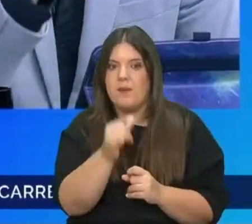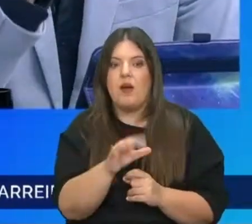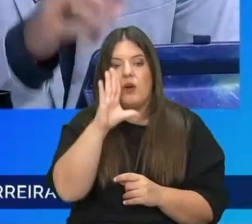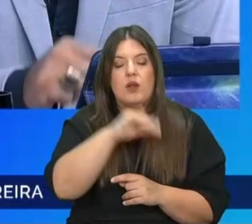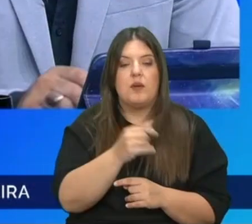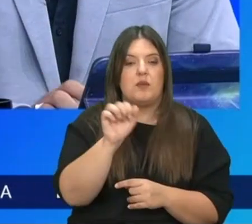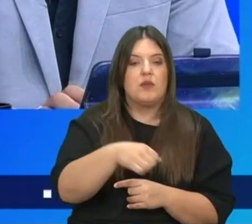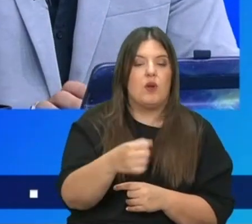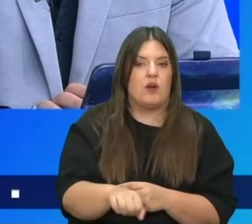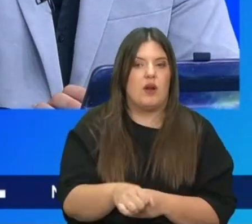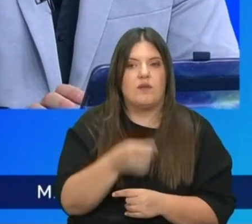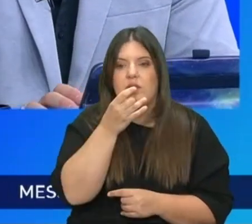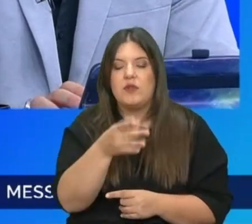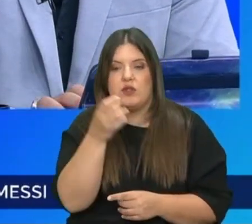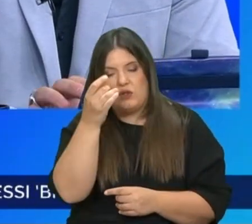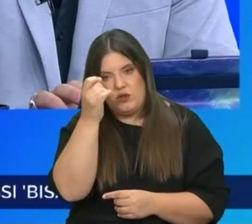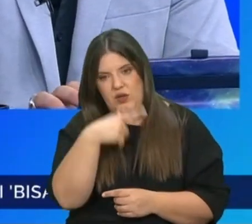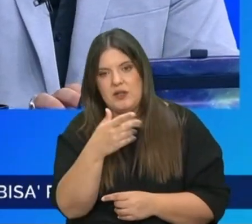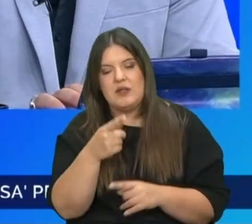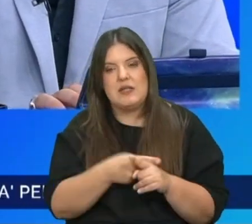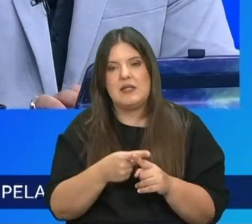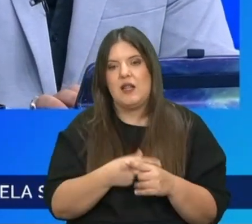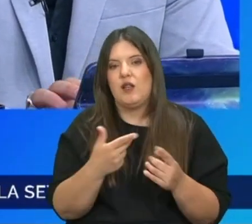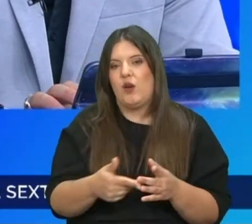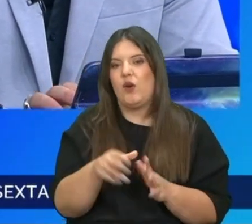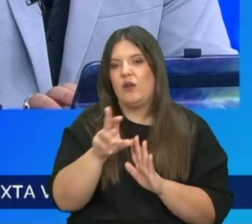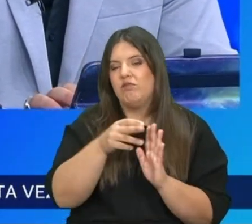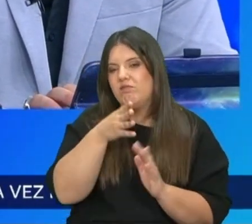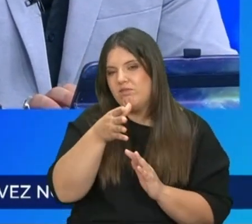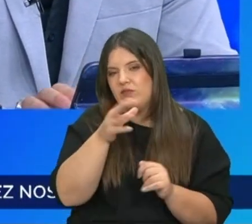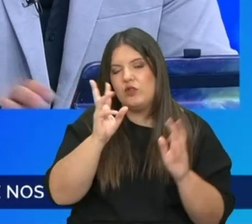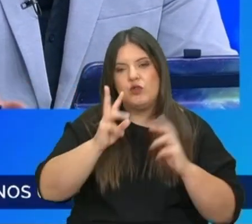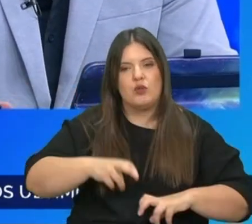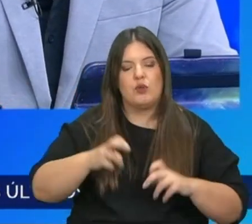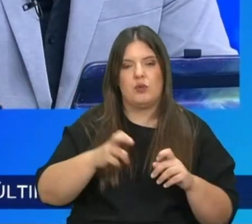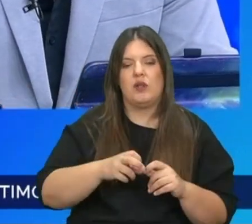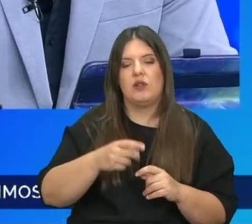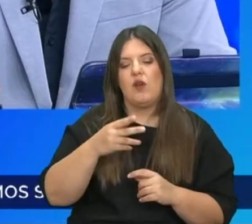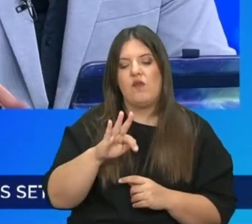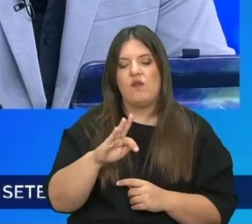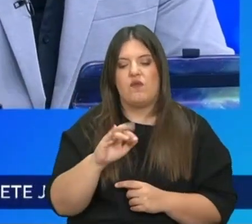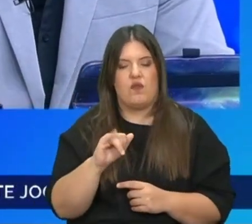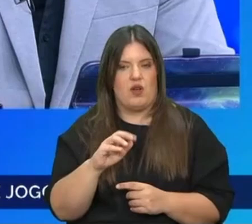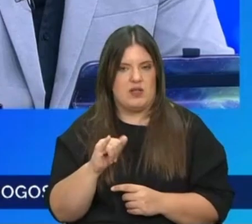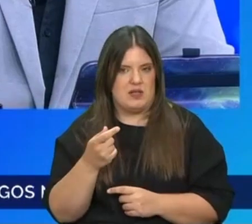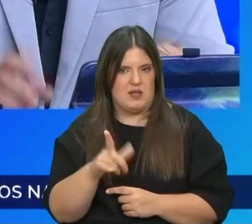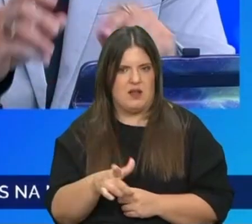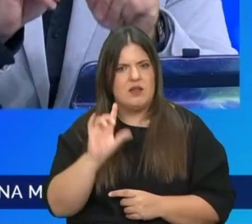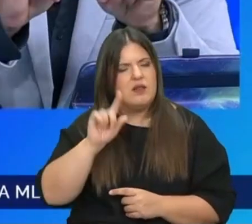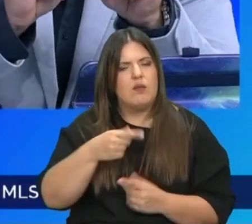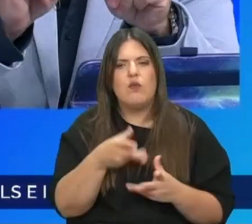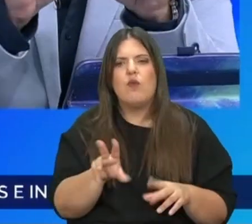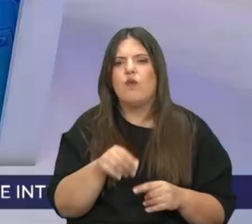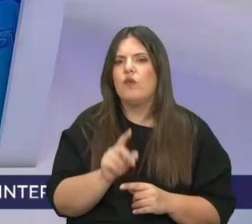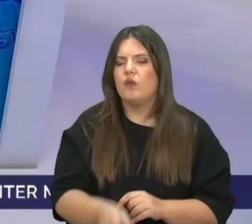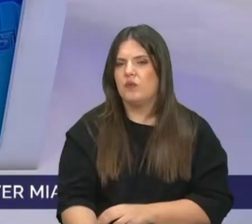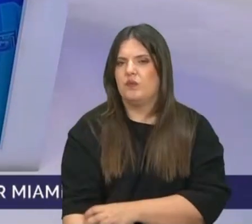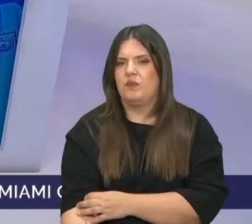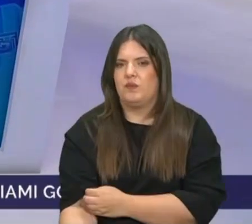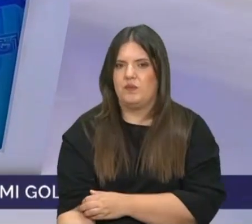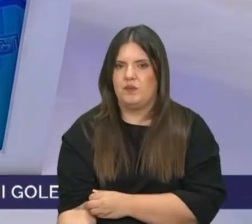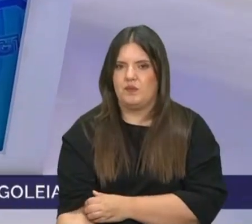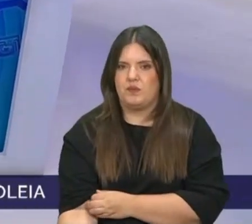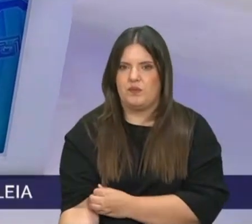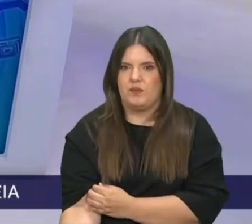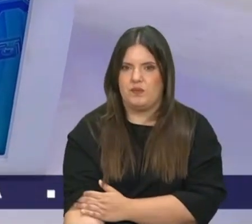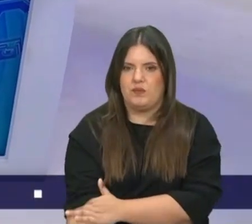isso ou não, mas não deixa de ser uma história interessante. E agora, Miguel, o relato da descoberta de um fóssil, o que é que se sabe de novo? Para além do fóssil, nós vamos